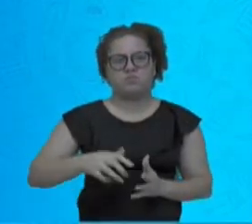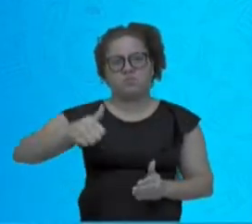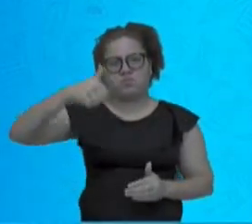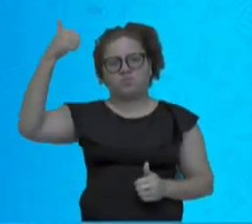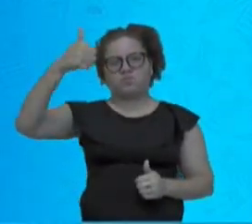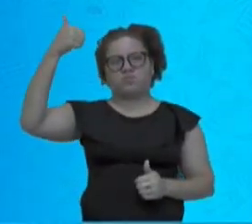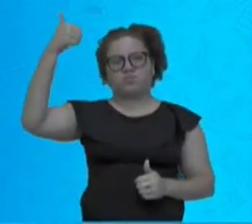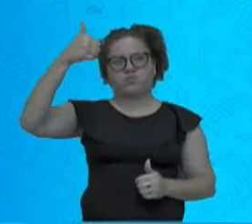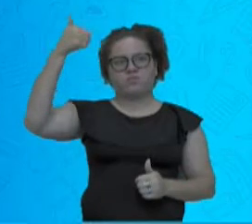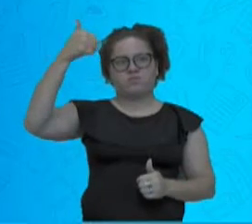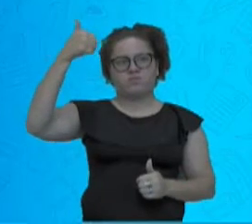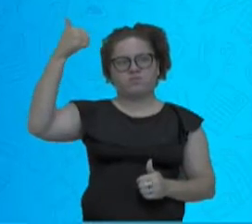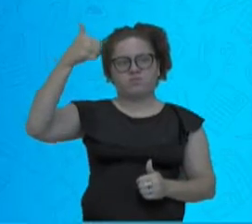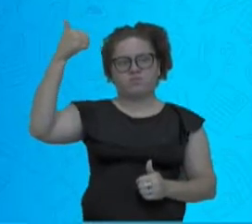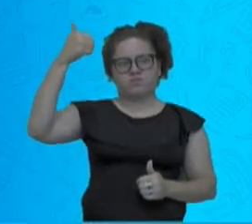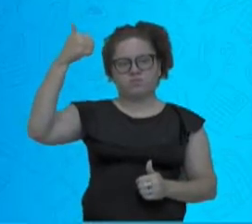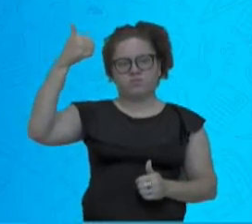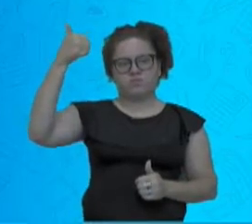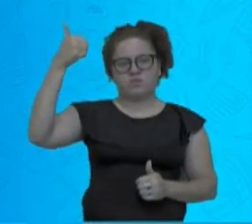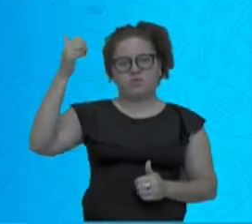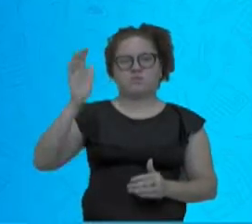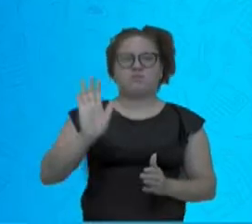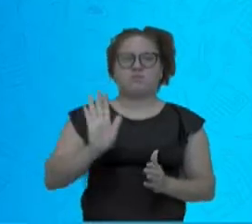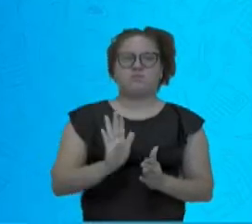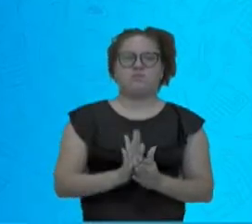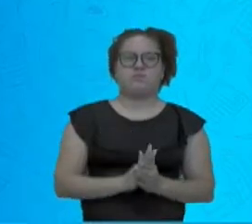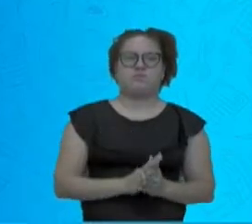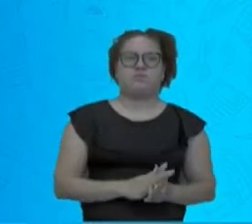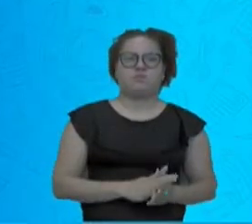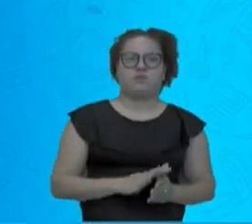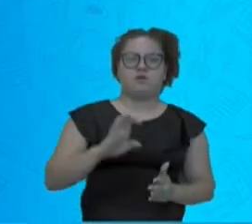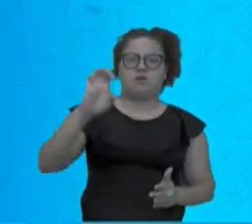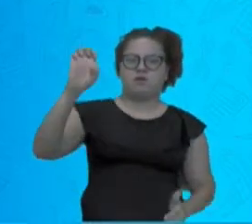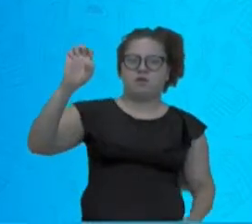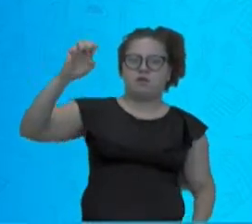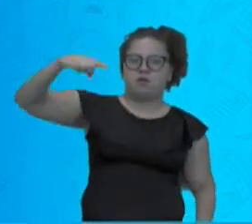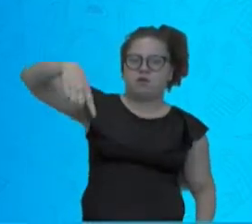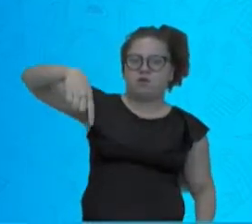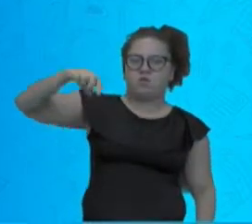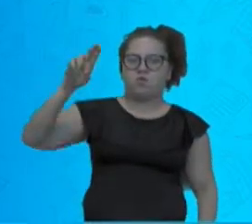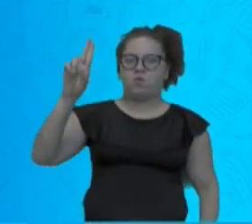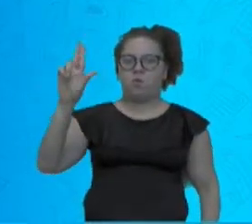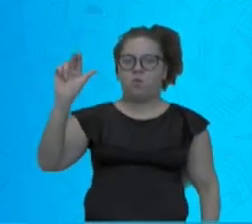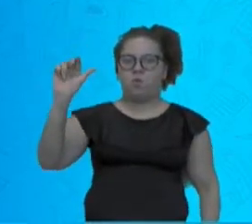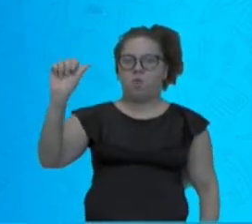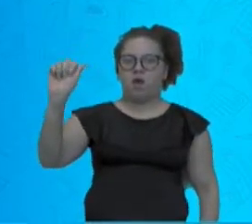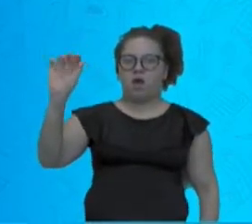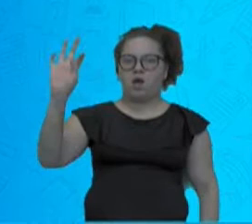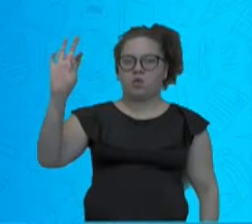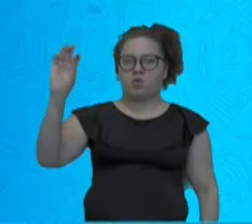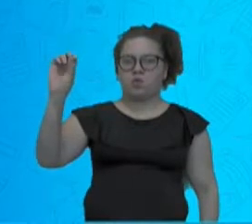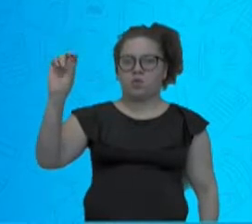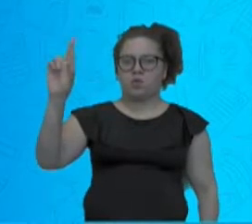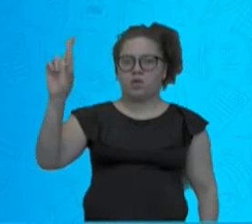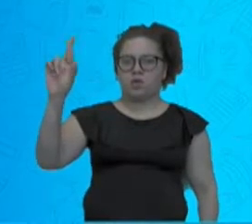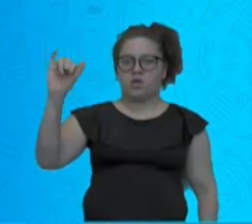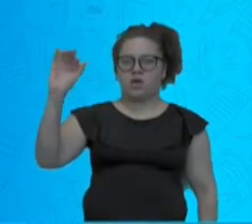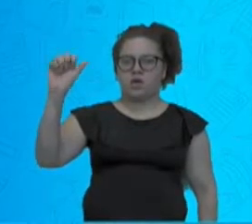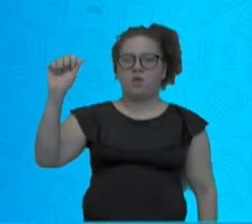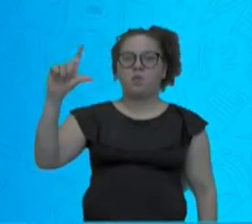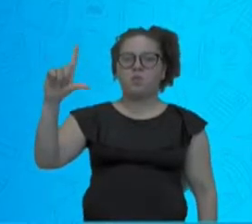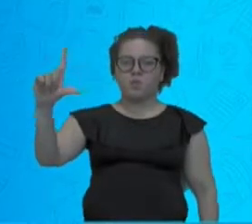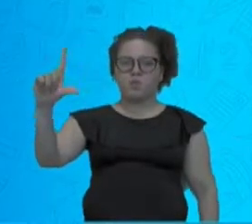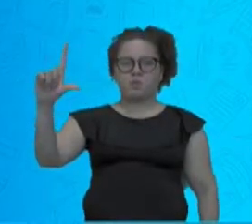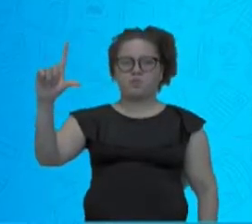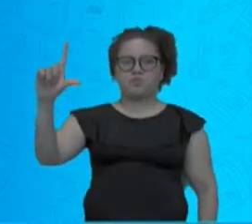falar, esse que está de verde, nós mostramos o seguinte, clima equatorial.